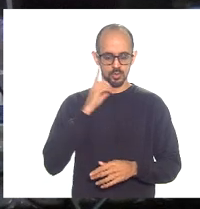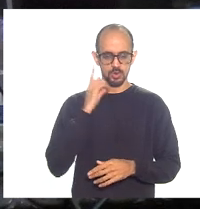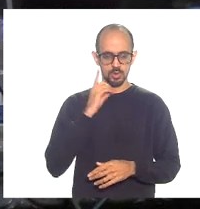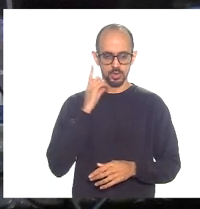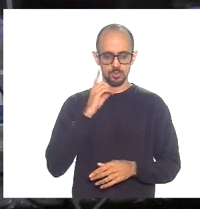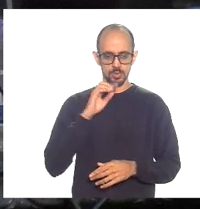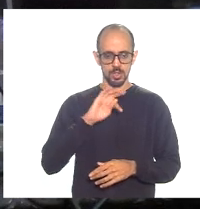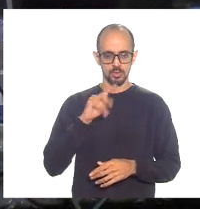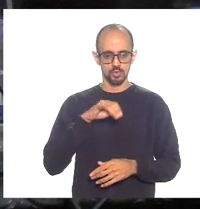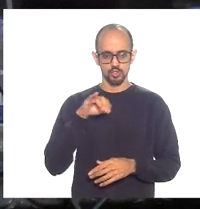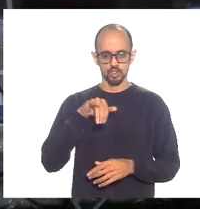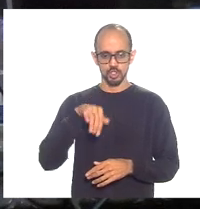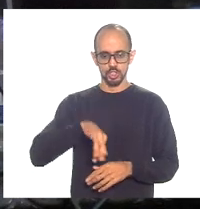Deputado Chiquinho da Mangueira.